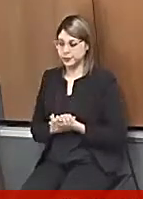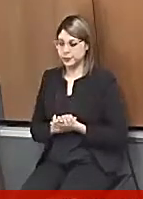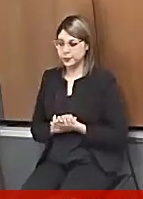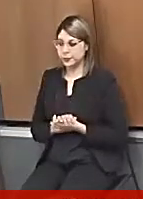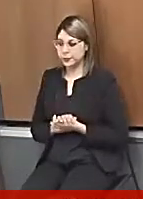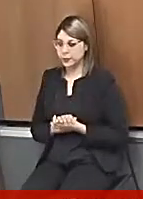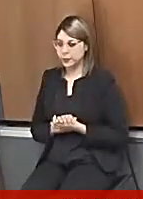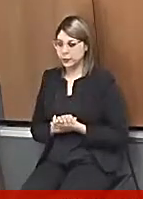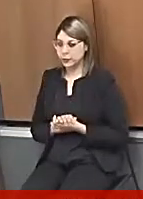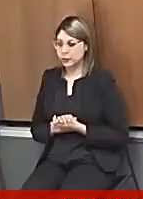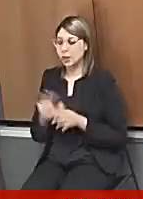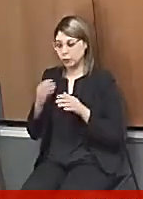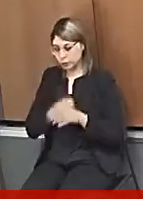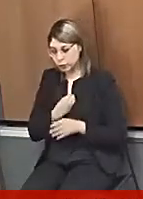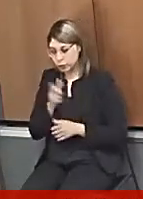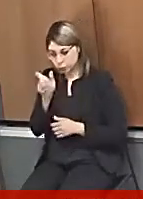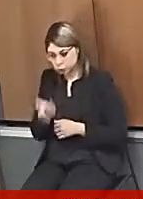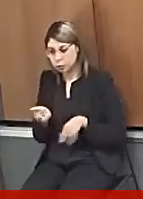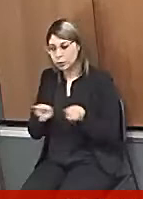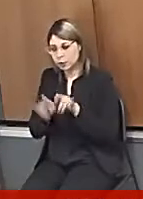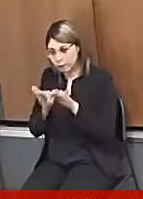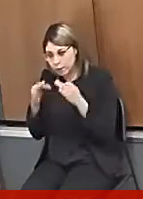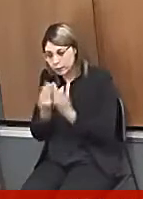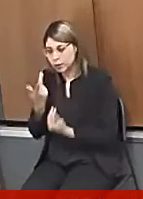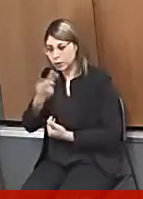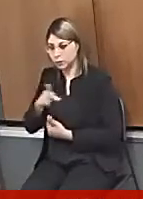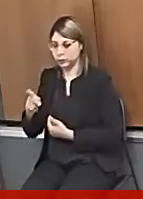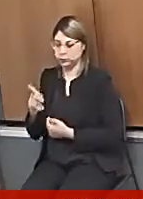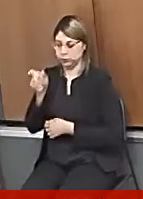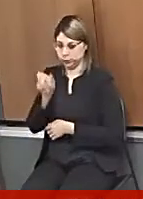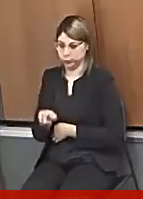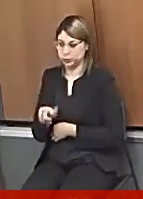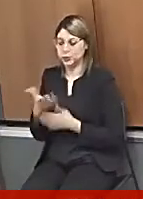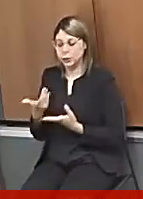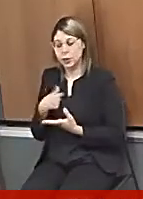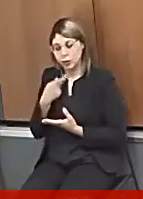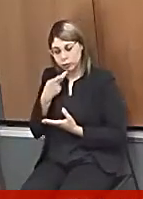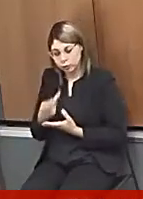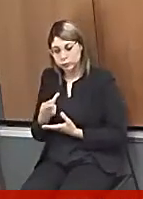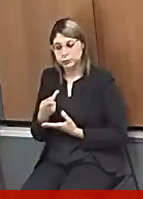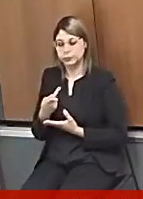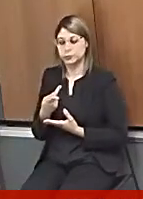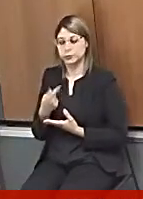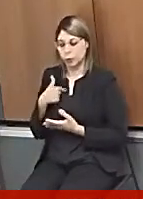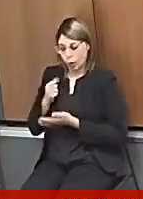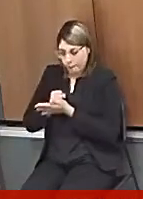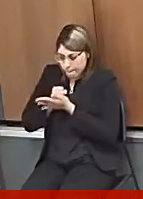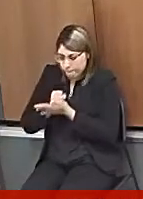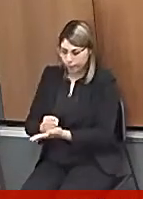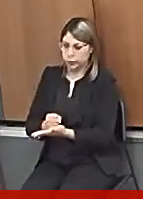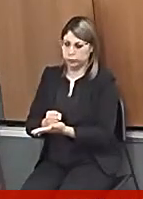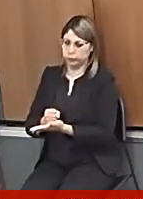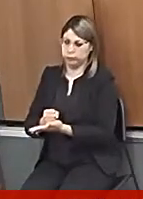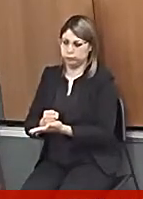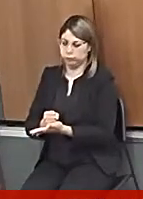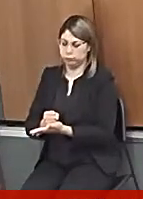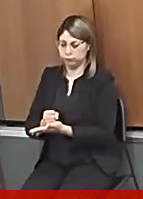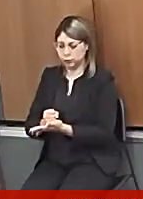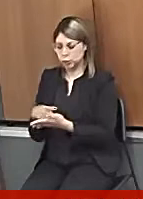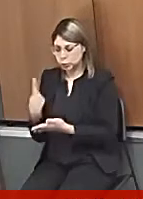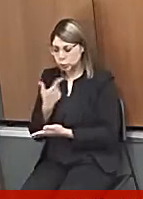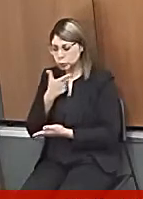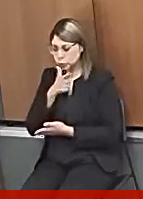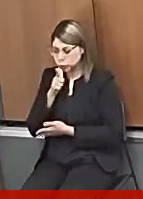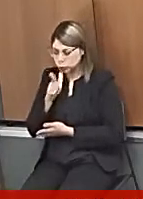vidas e famílias é isso sim então eu quero deixar aqui meu apoio para que nós possamos